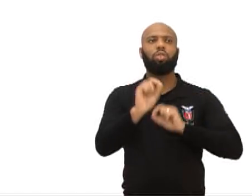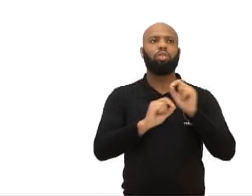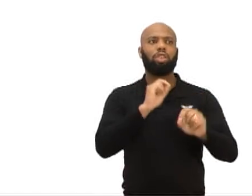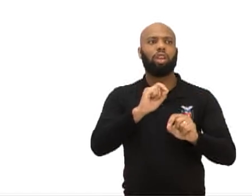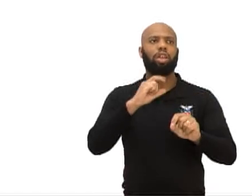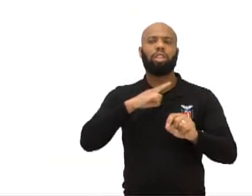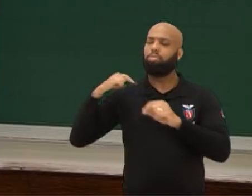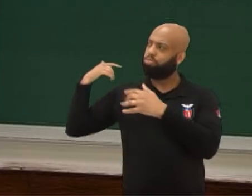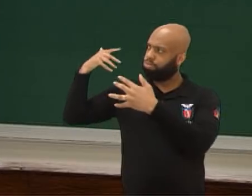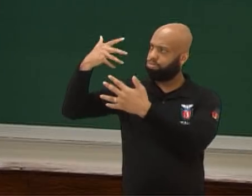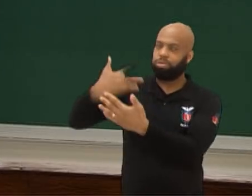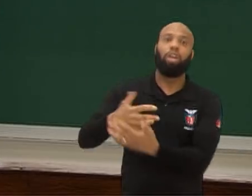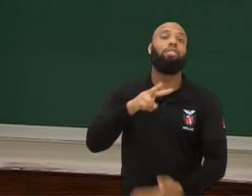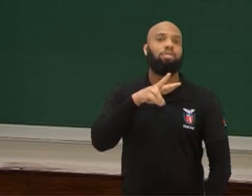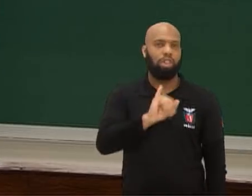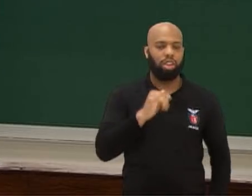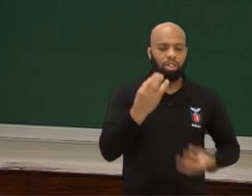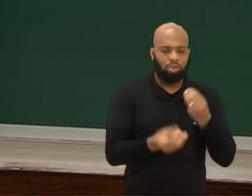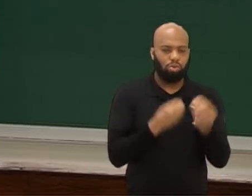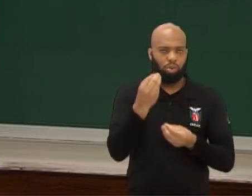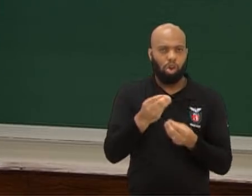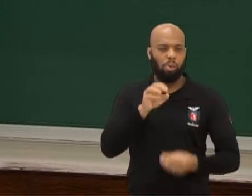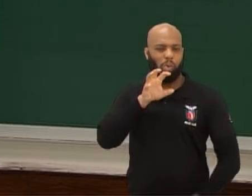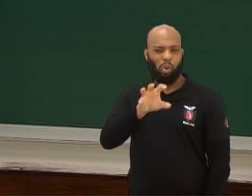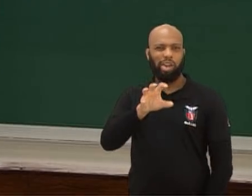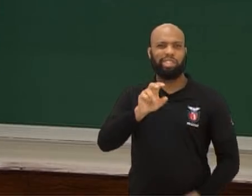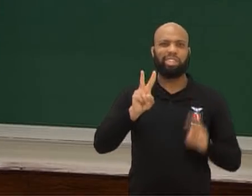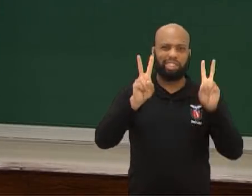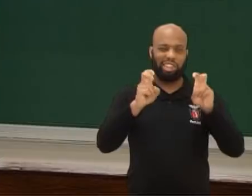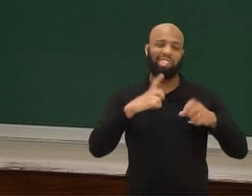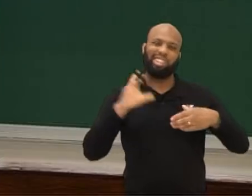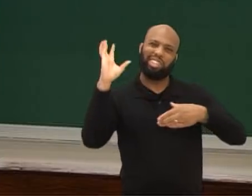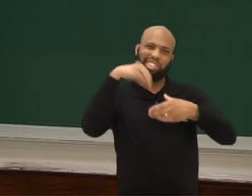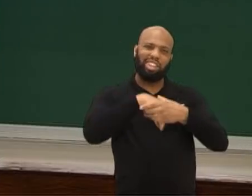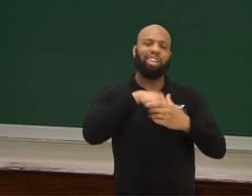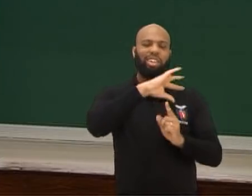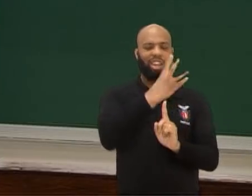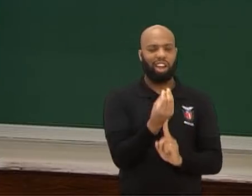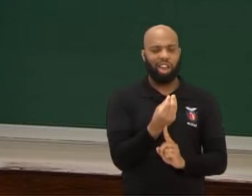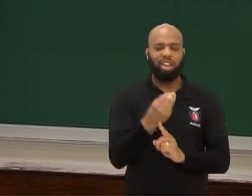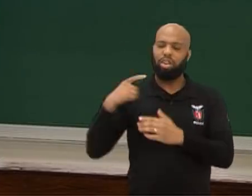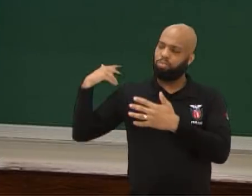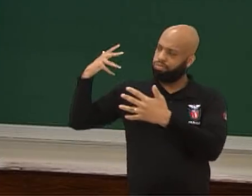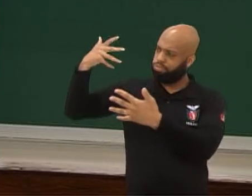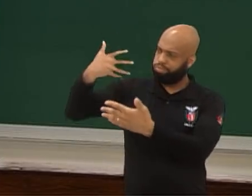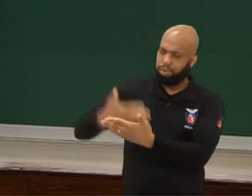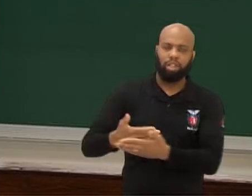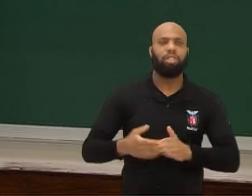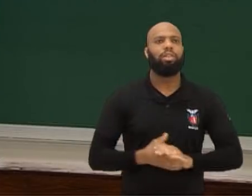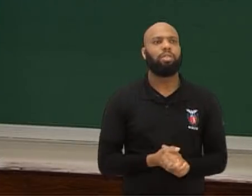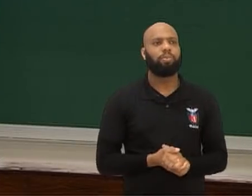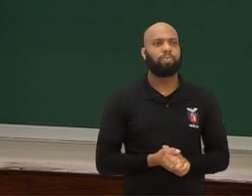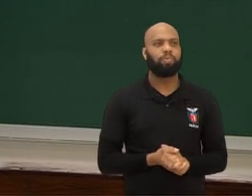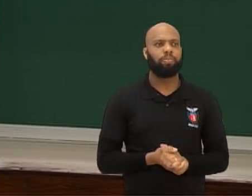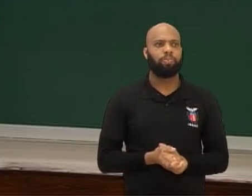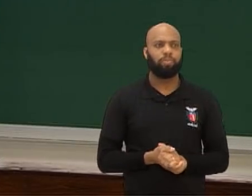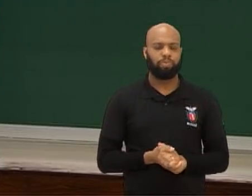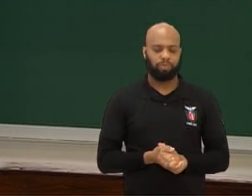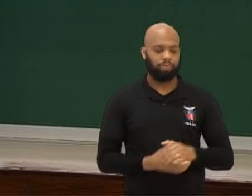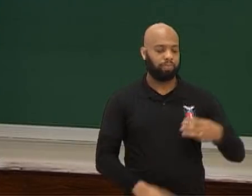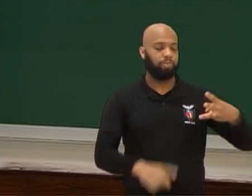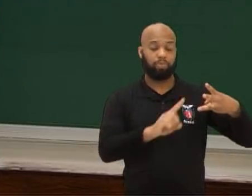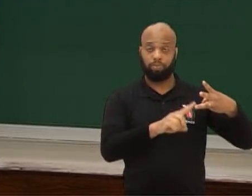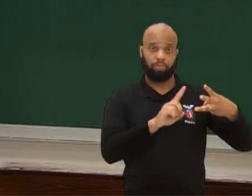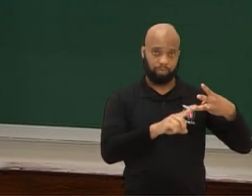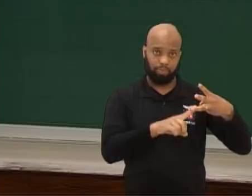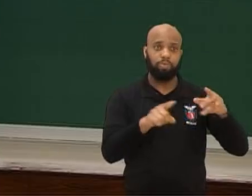pouco sobre sua história, como a sonoplastia acontece na arte no decorrer da história. Depois estudaremos